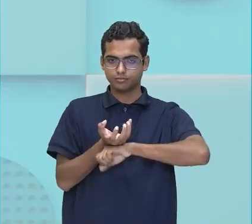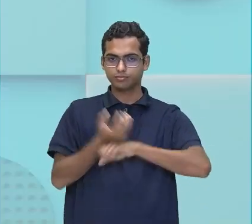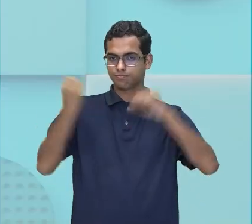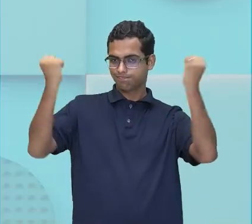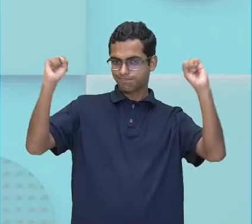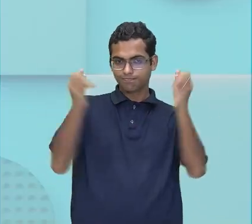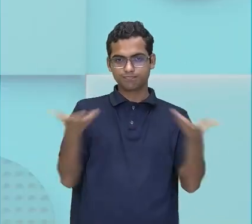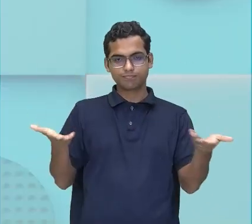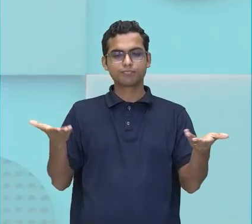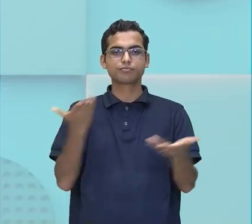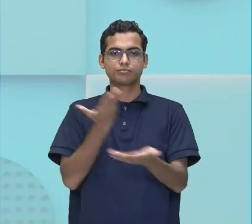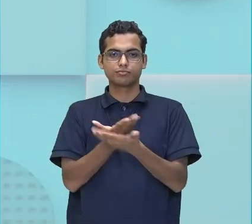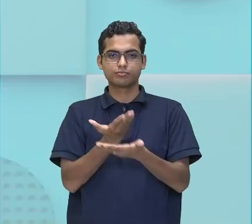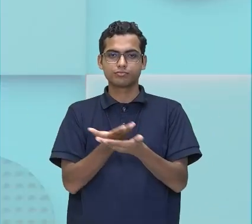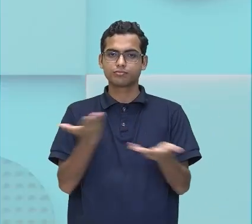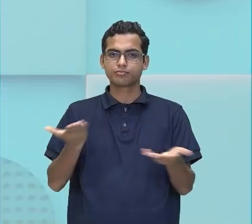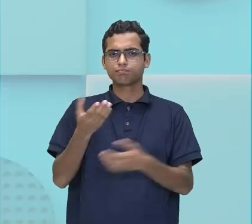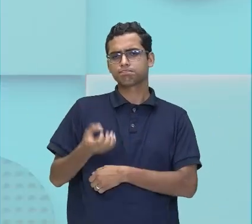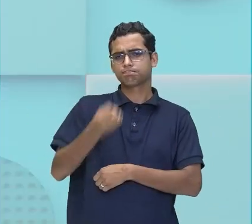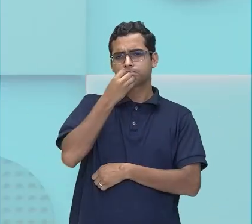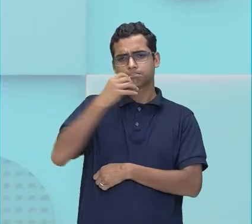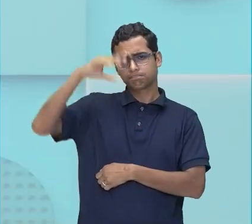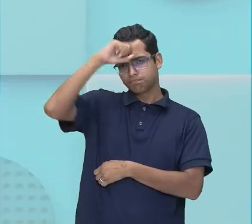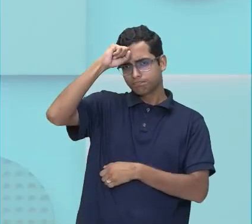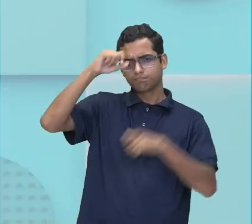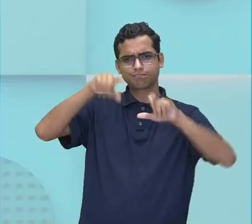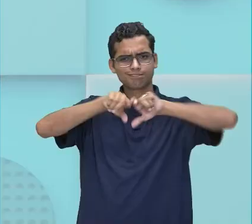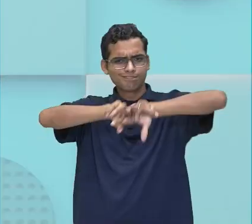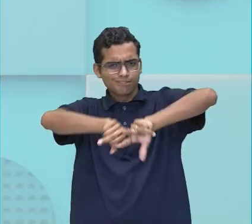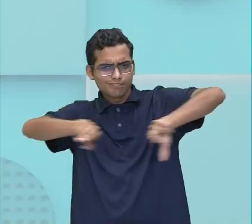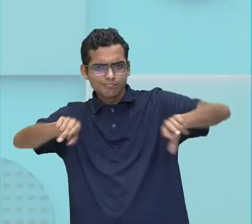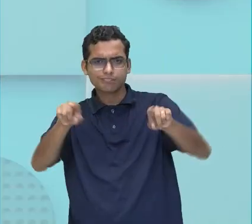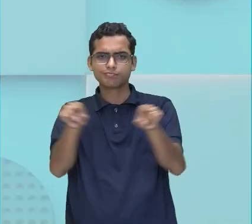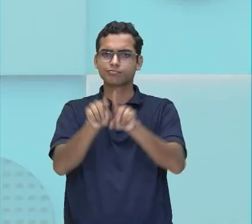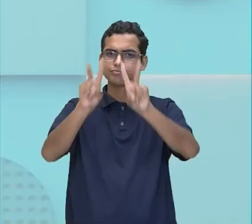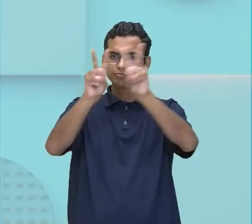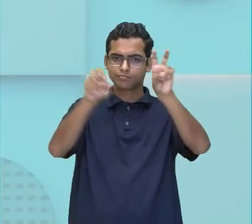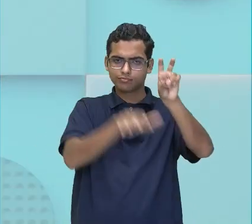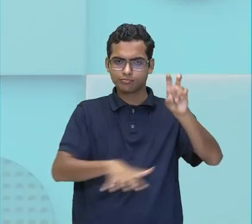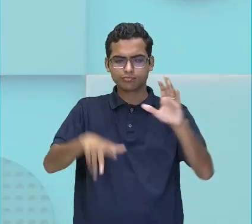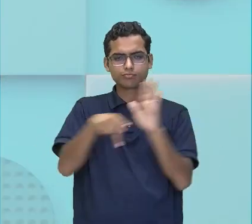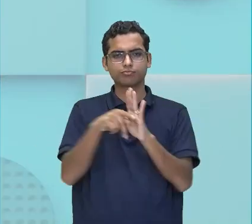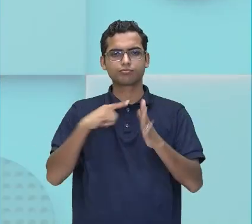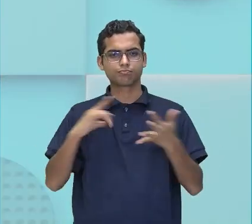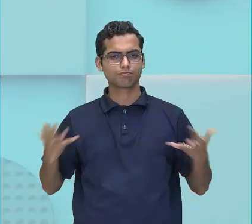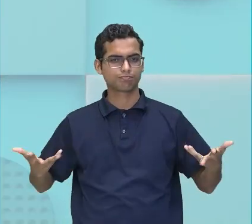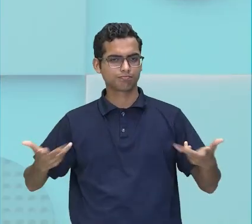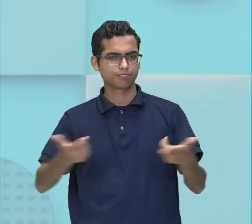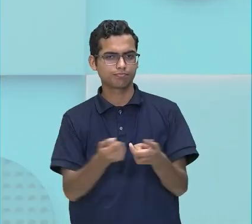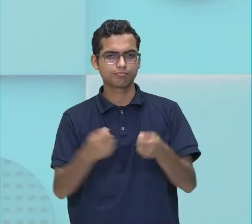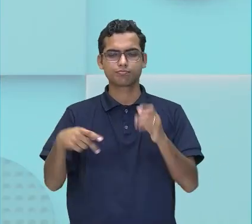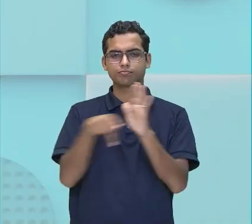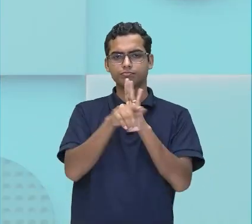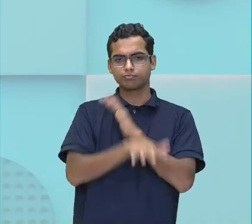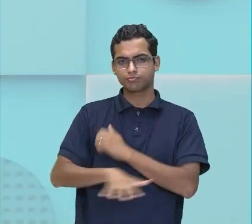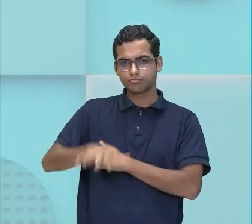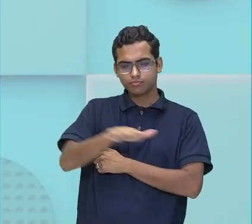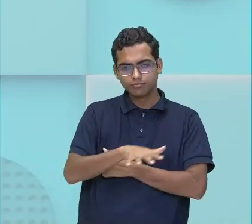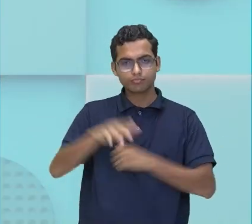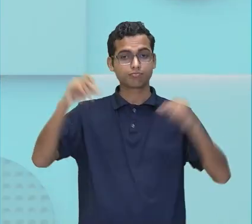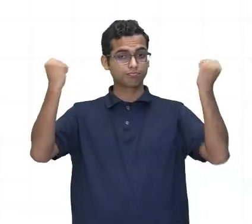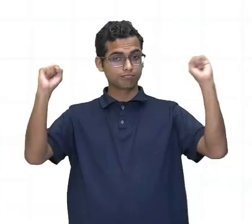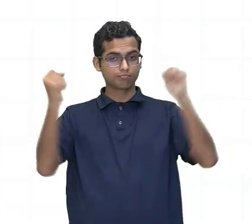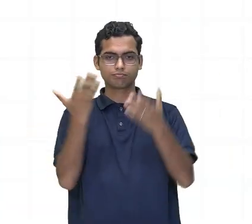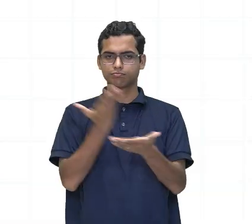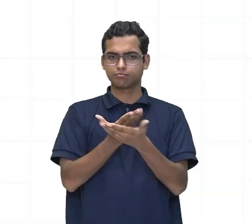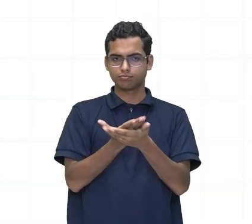vocês nesta que é uma oportunidade de aprender muito mais sobre esse universo mágico e maravilhoso que é o universo da Educação Física.